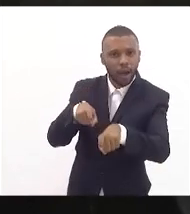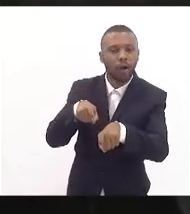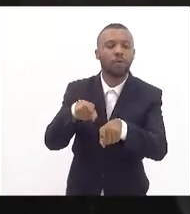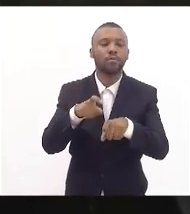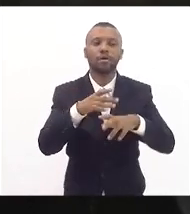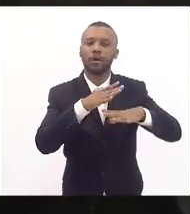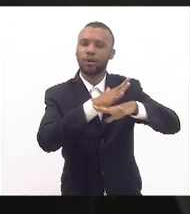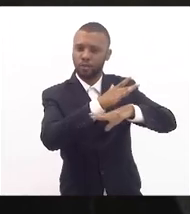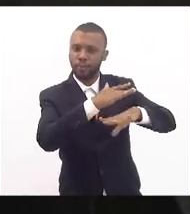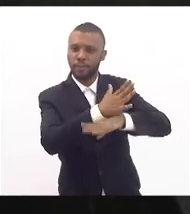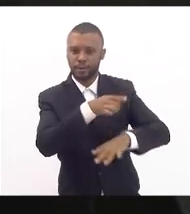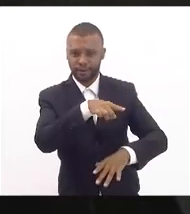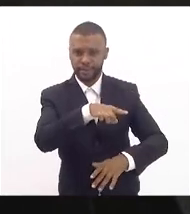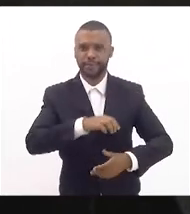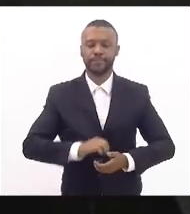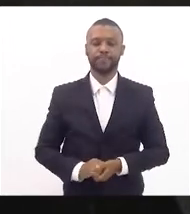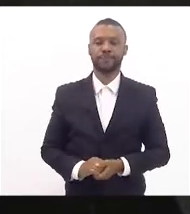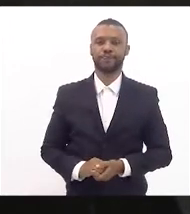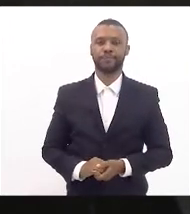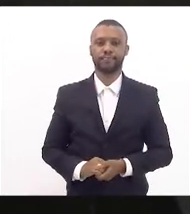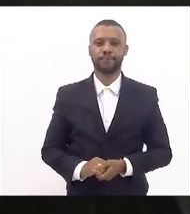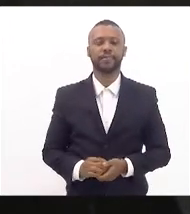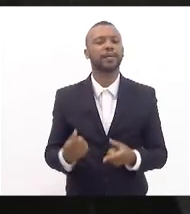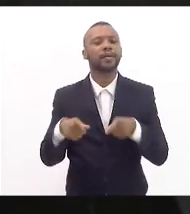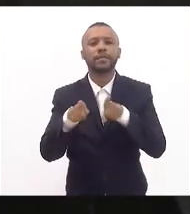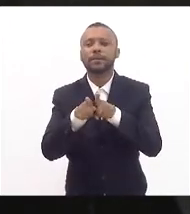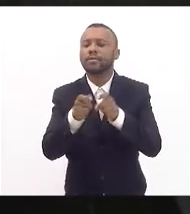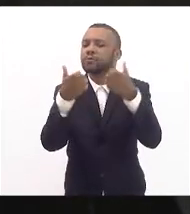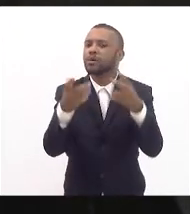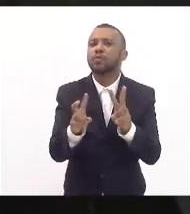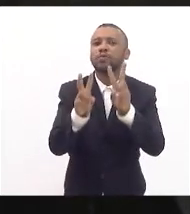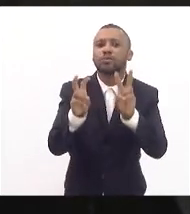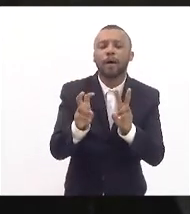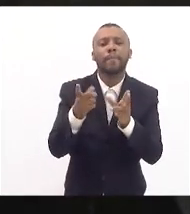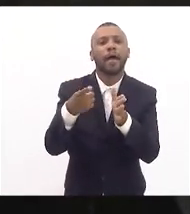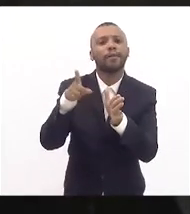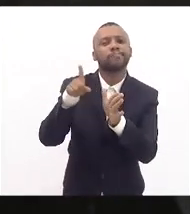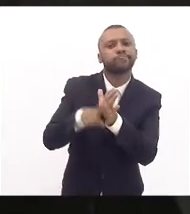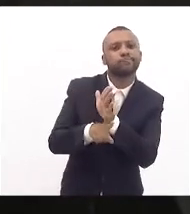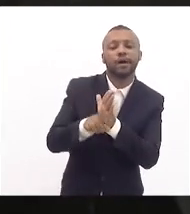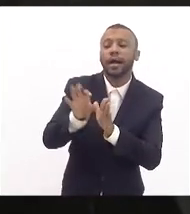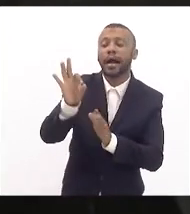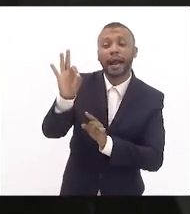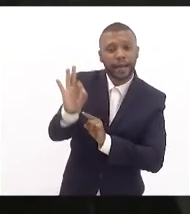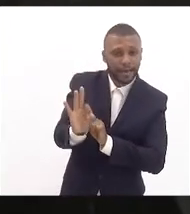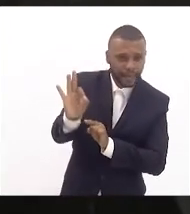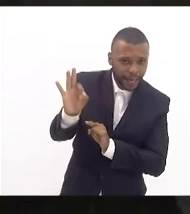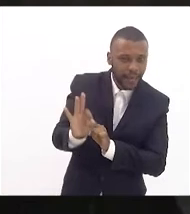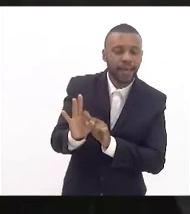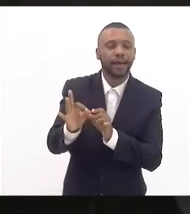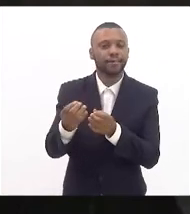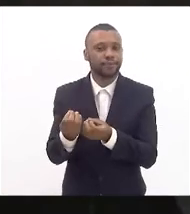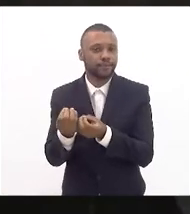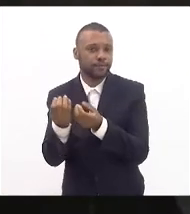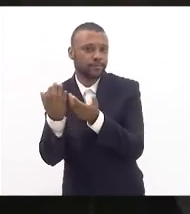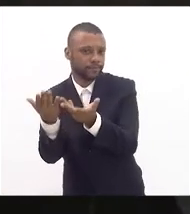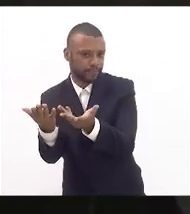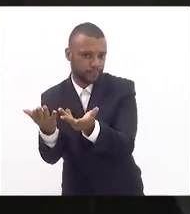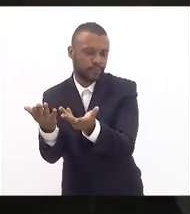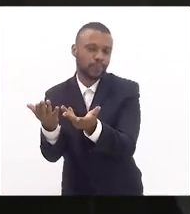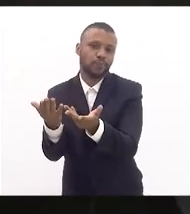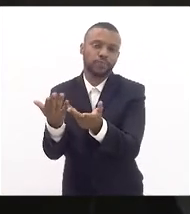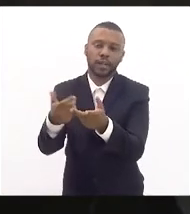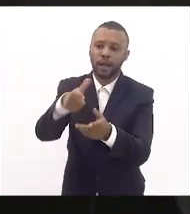urbana, não é? E também sobre liquidação de créditos concedidos